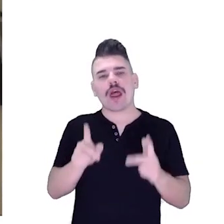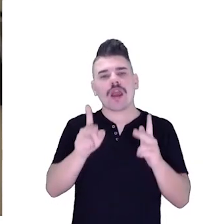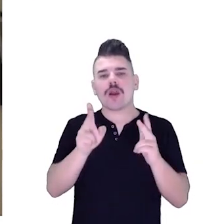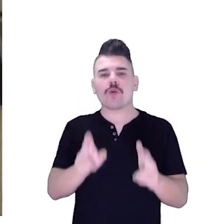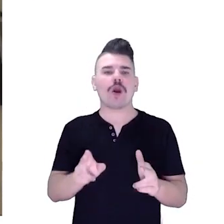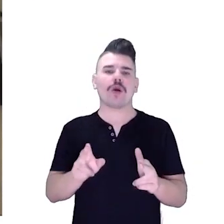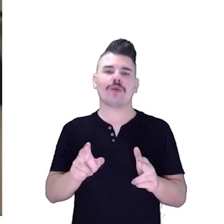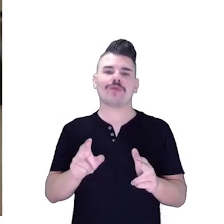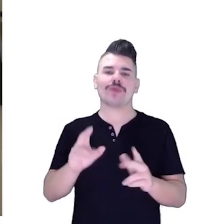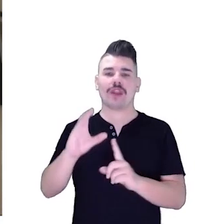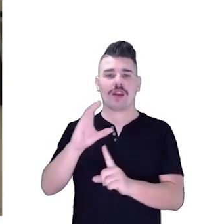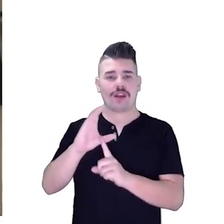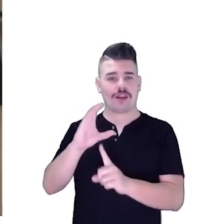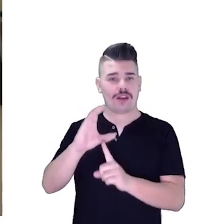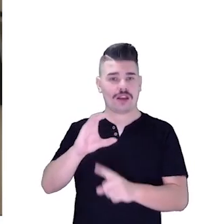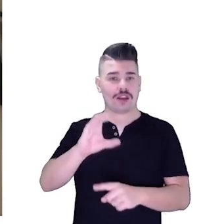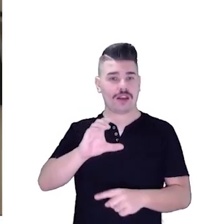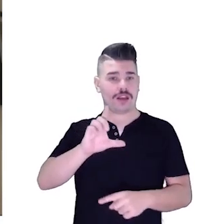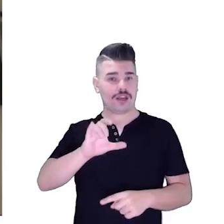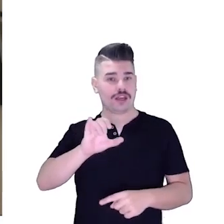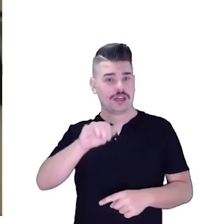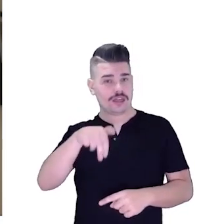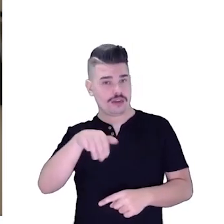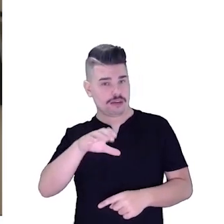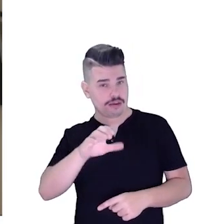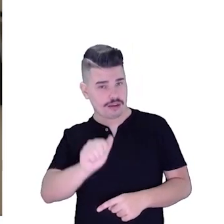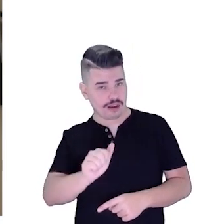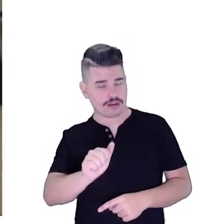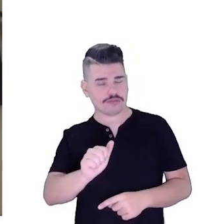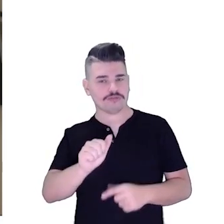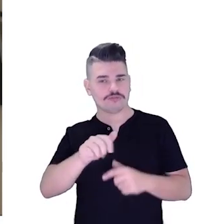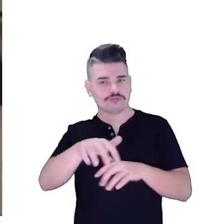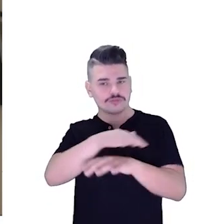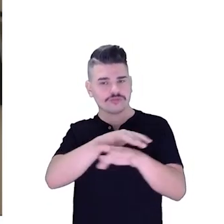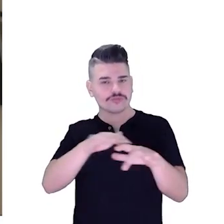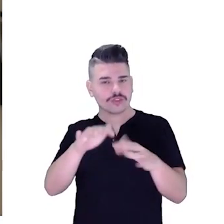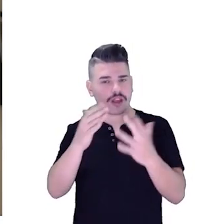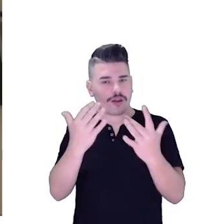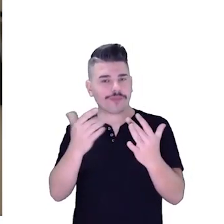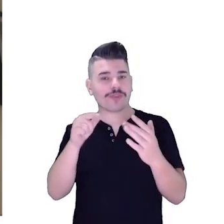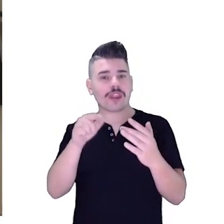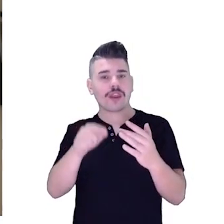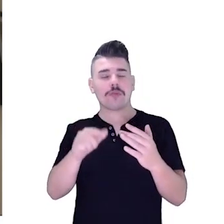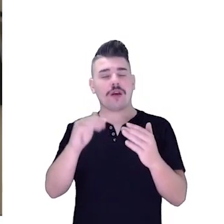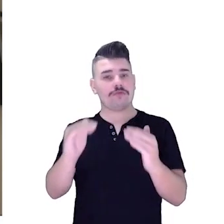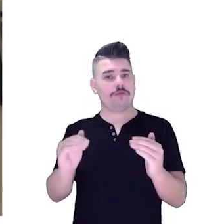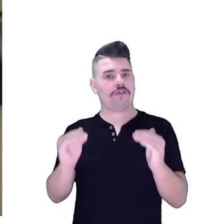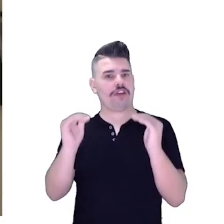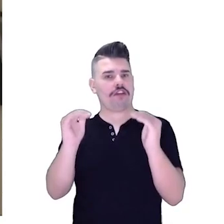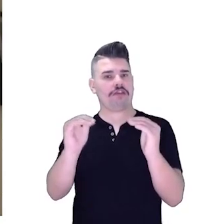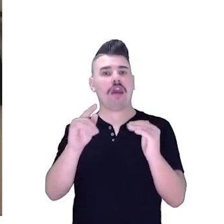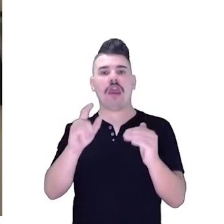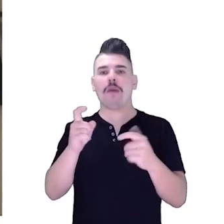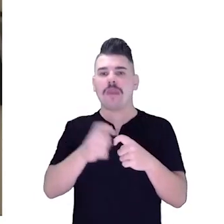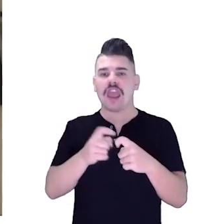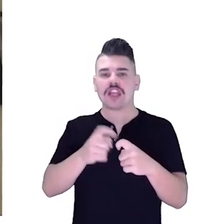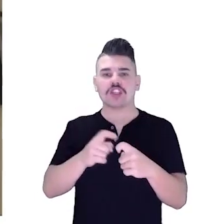de uma clínica que era bastante... que estava bastante à frente do seu tempo, né? Uma clínica médica que